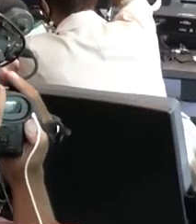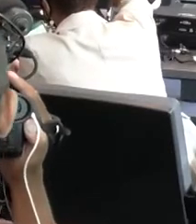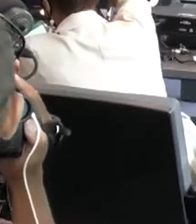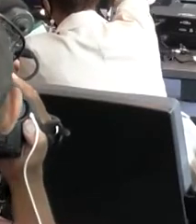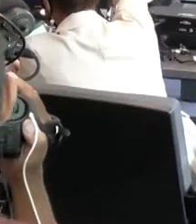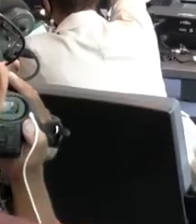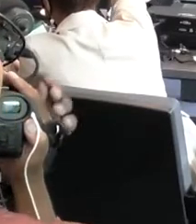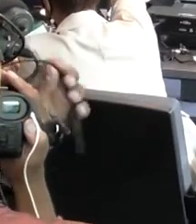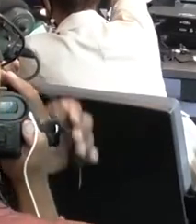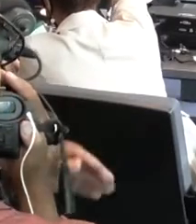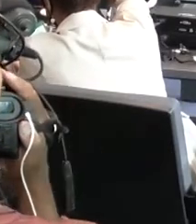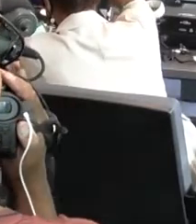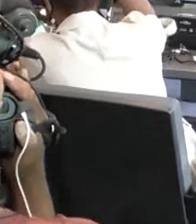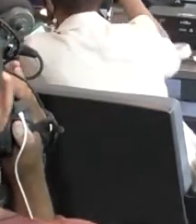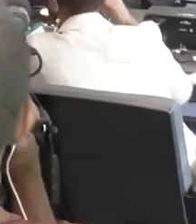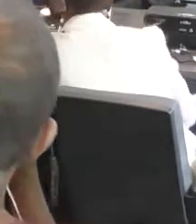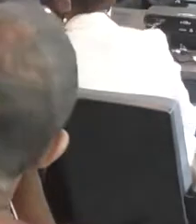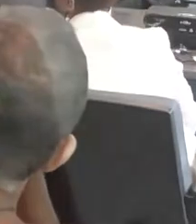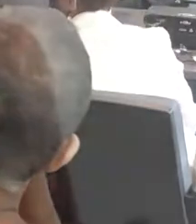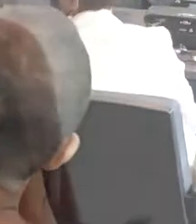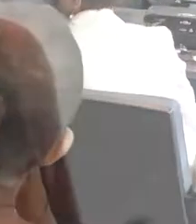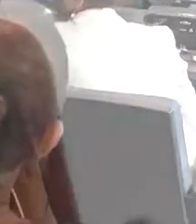E aí